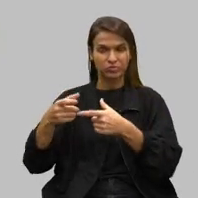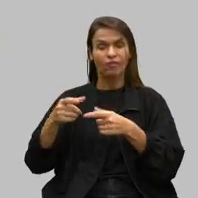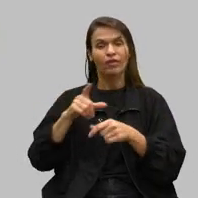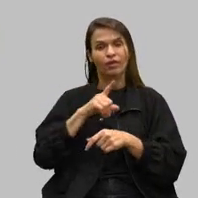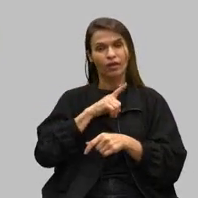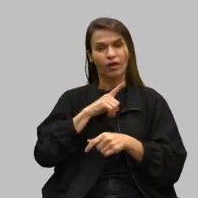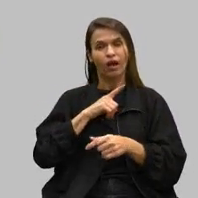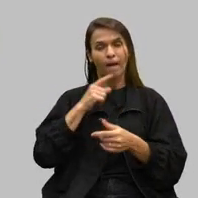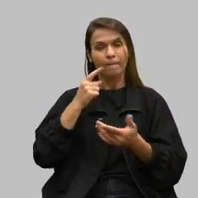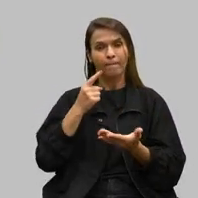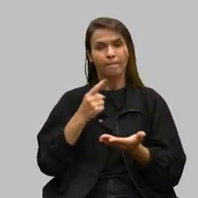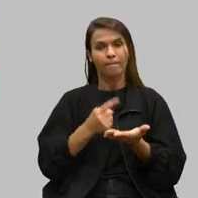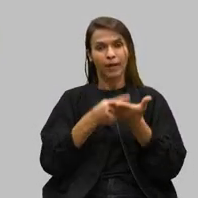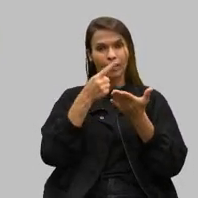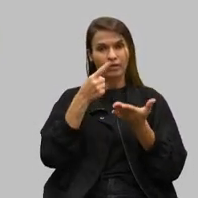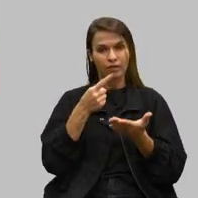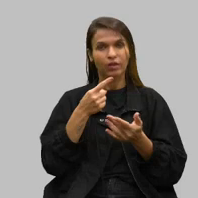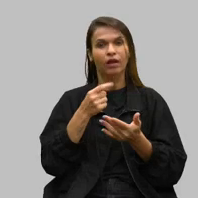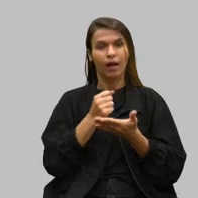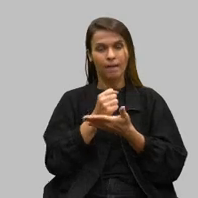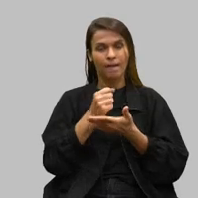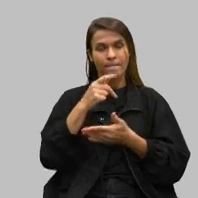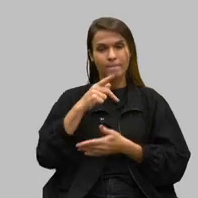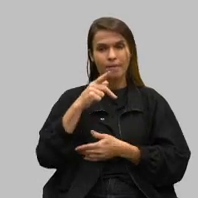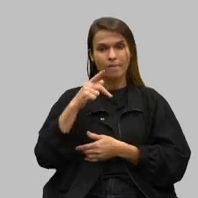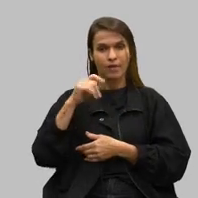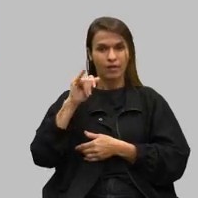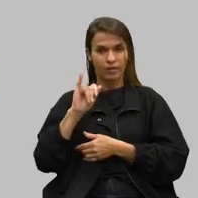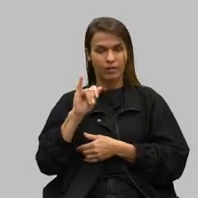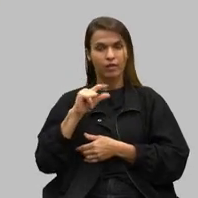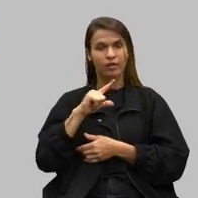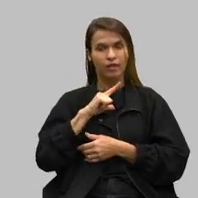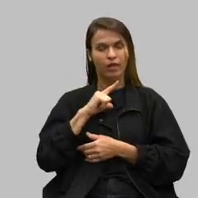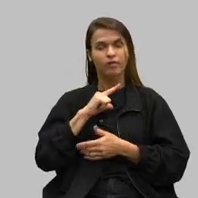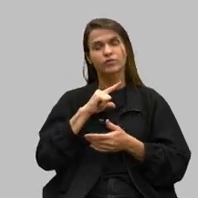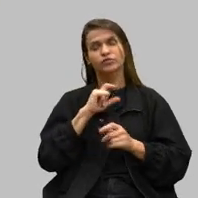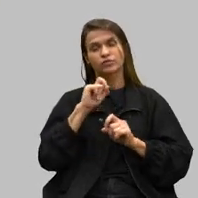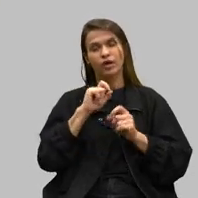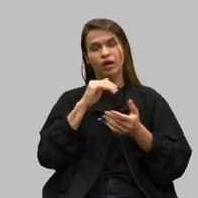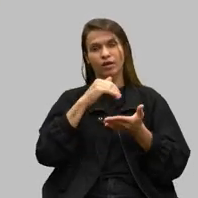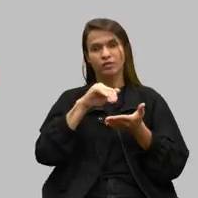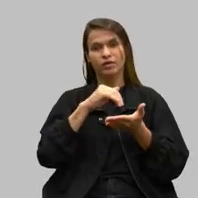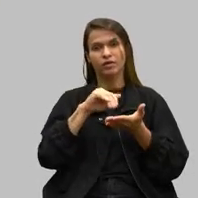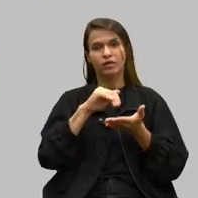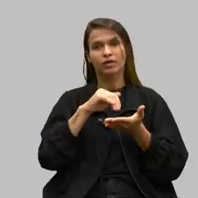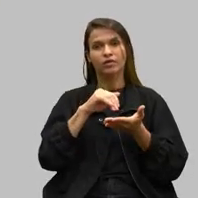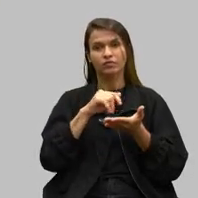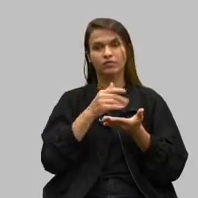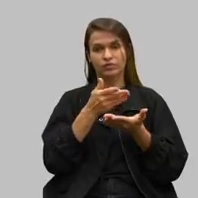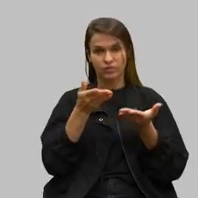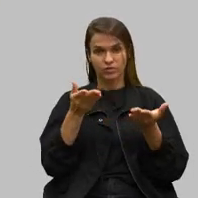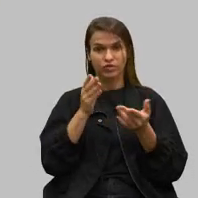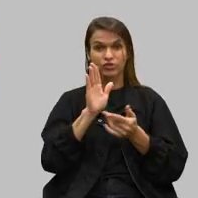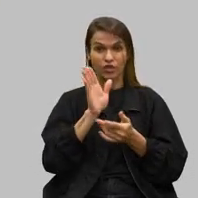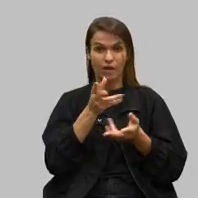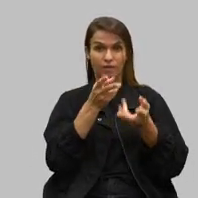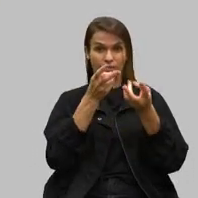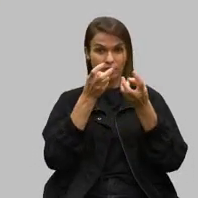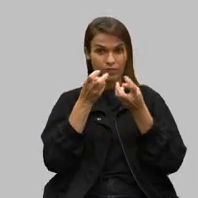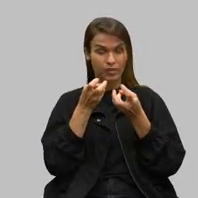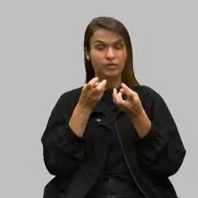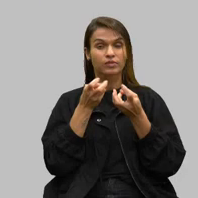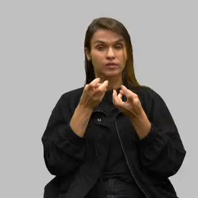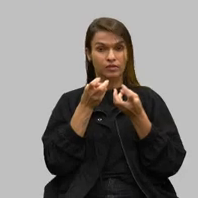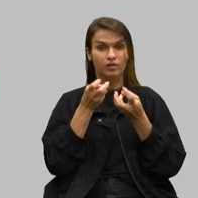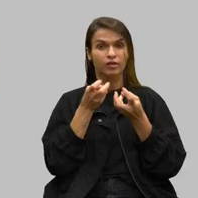pactuações, porque a base de tudo tem a PPI, mas nós temos, assim, a secretaria é uma secretaria, como vocês já perceberam, muito